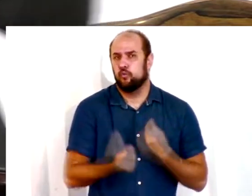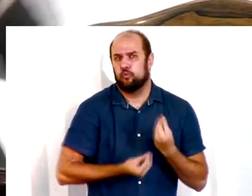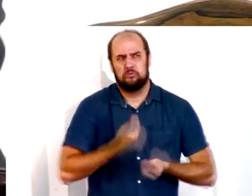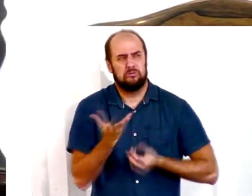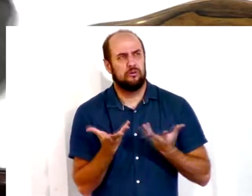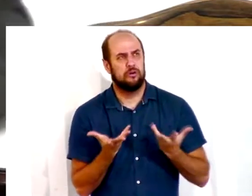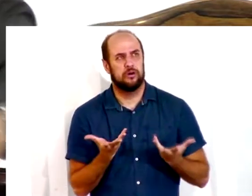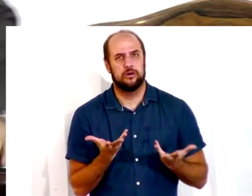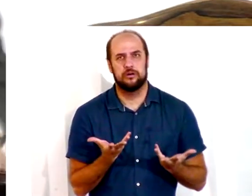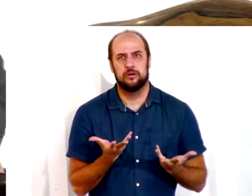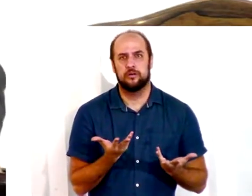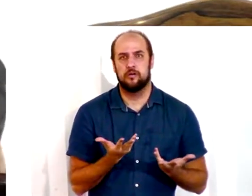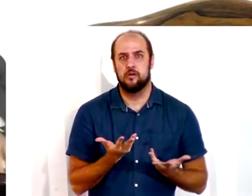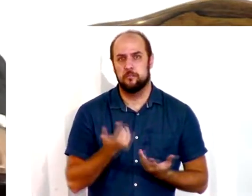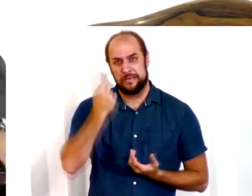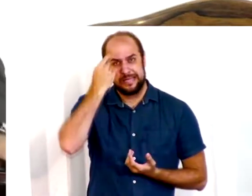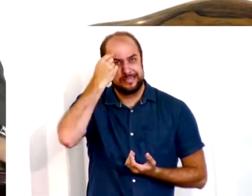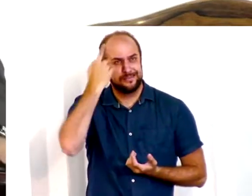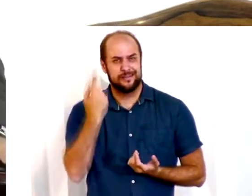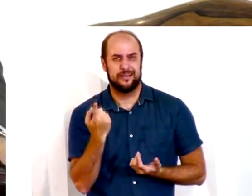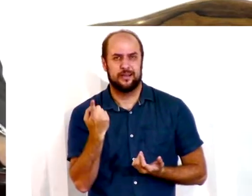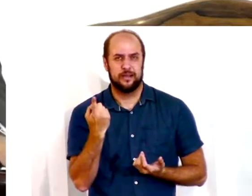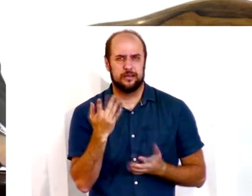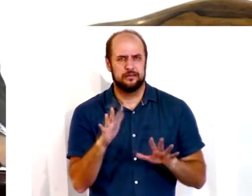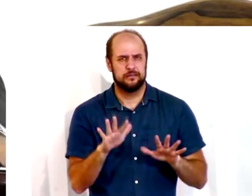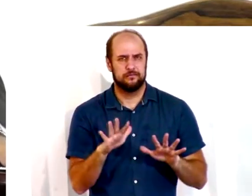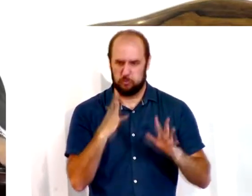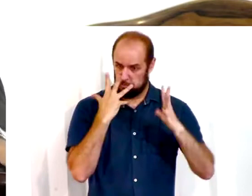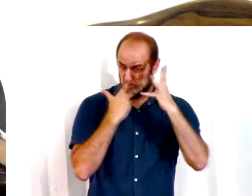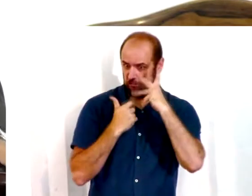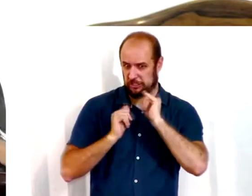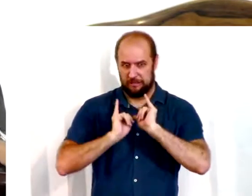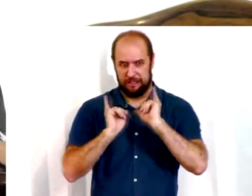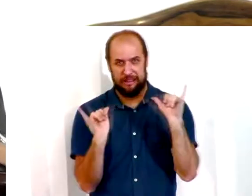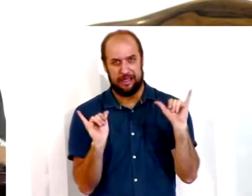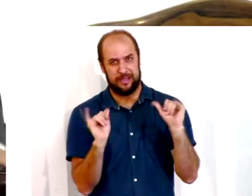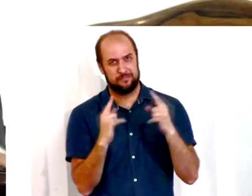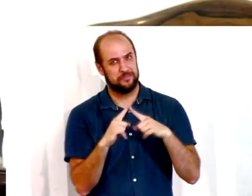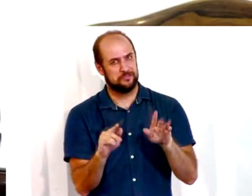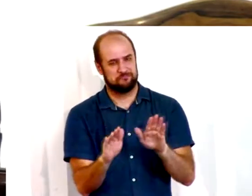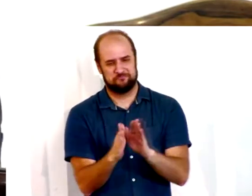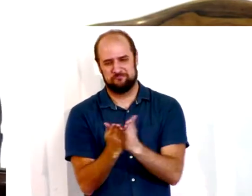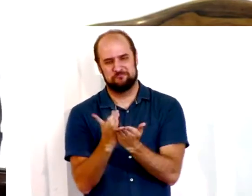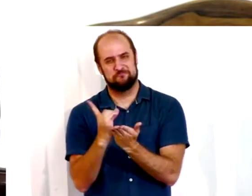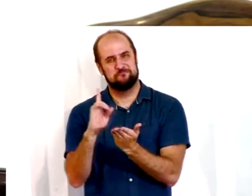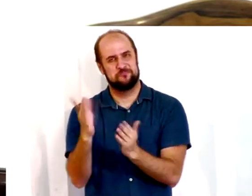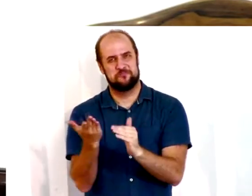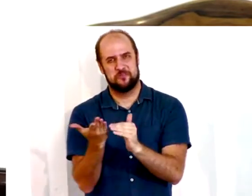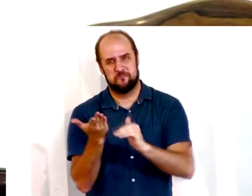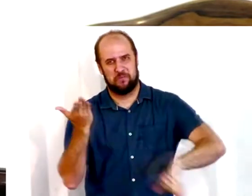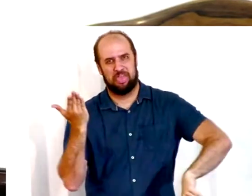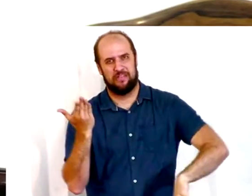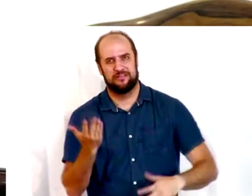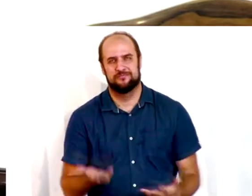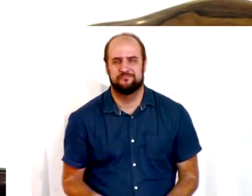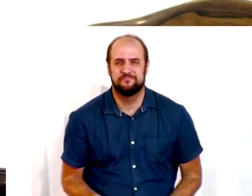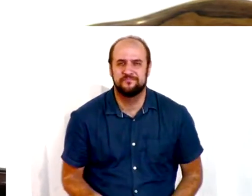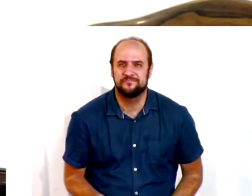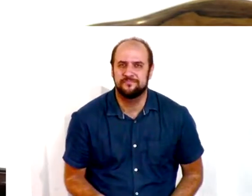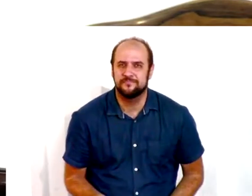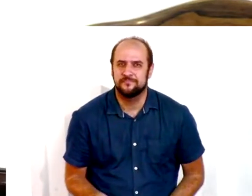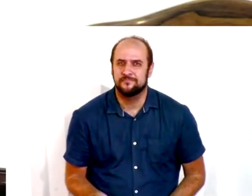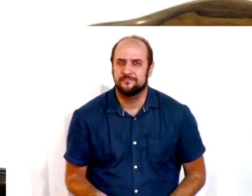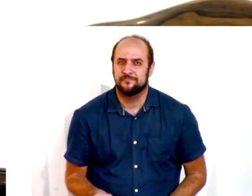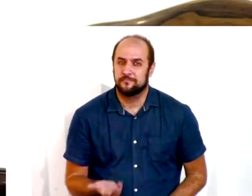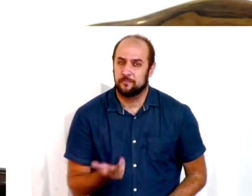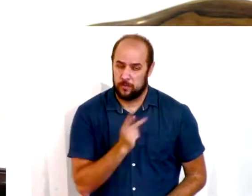tem aquele que te fortalece. É lindo, né? Mas não é bíblico. Perceba que Paulo diz que